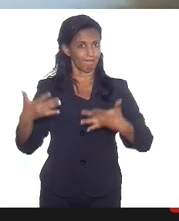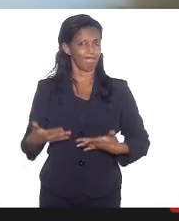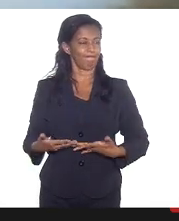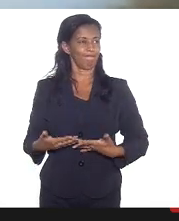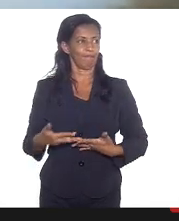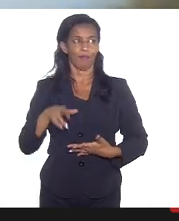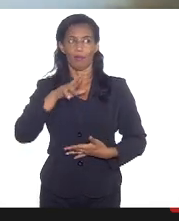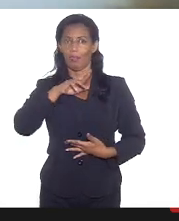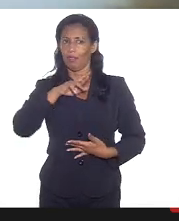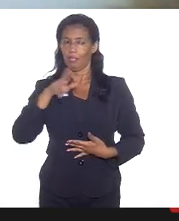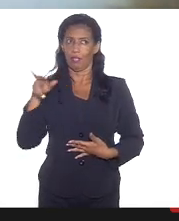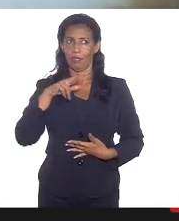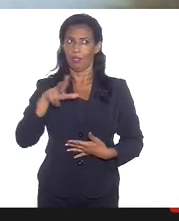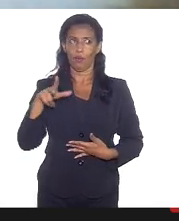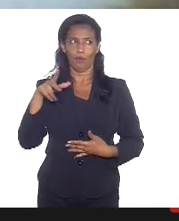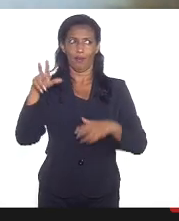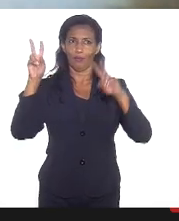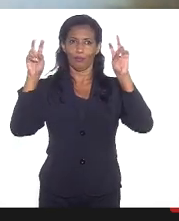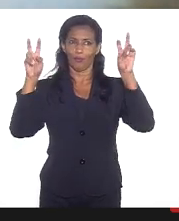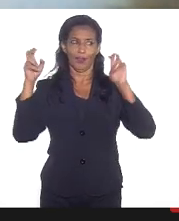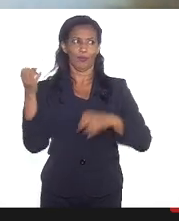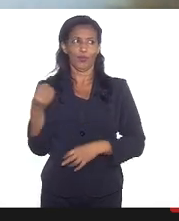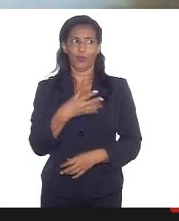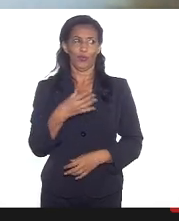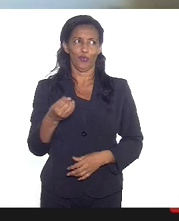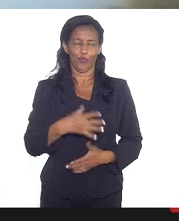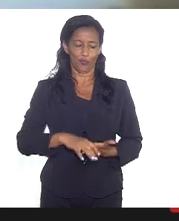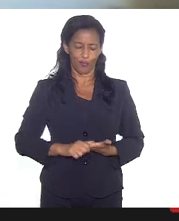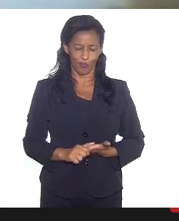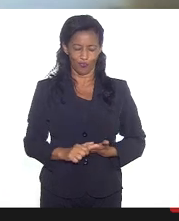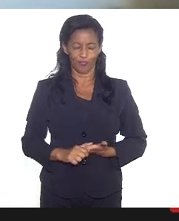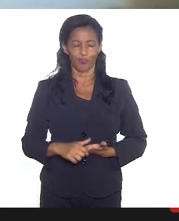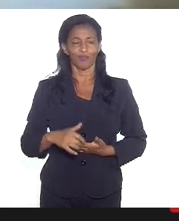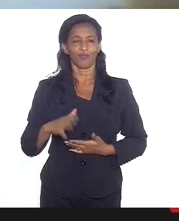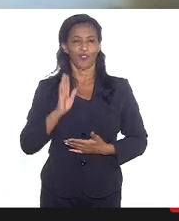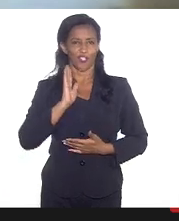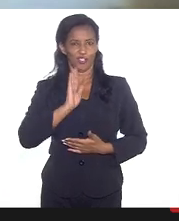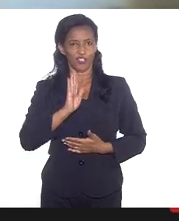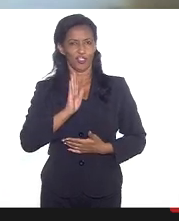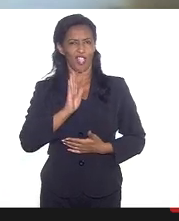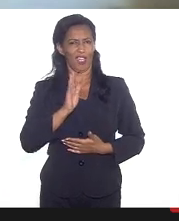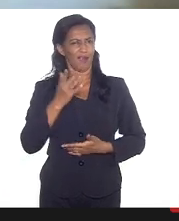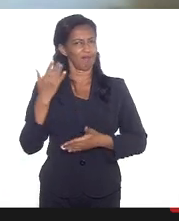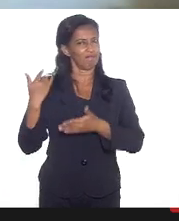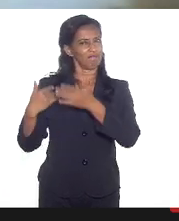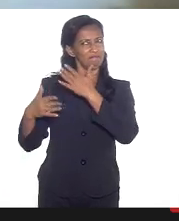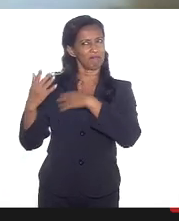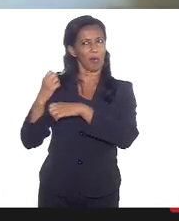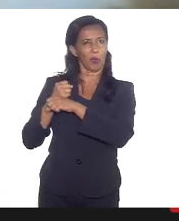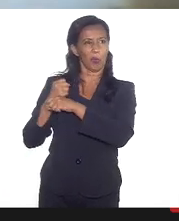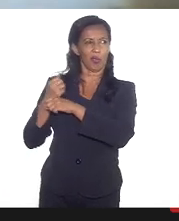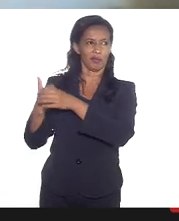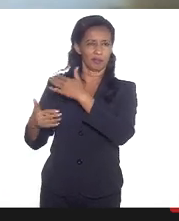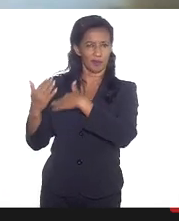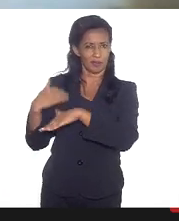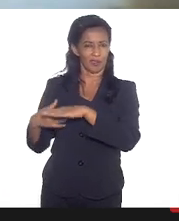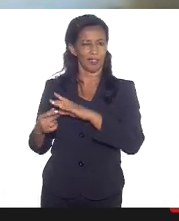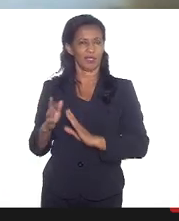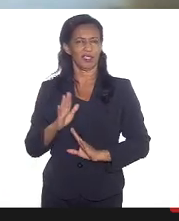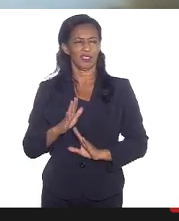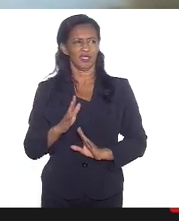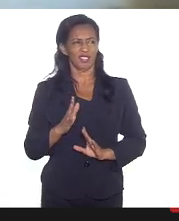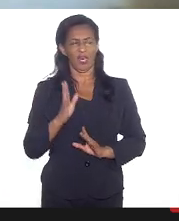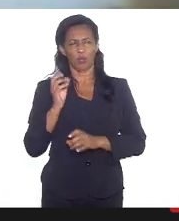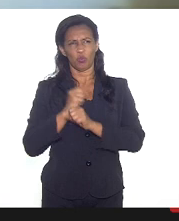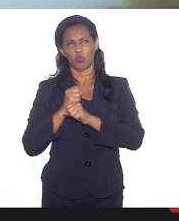um tema novo. A gente tentou enfrentá-lo alguns anos atrás, não